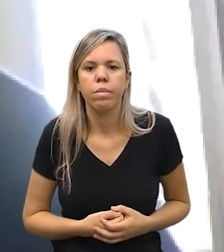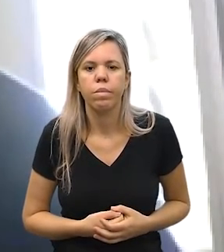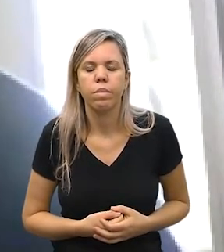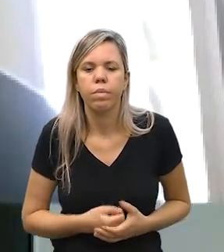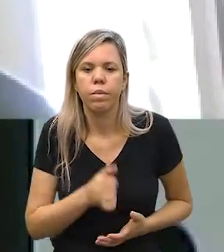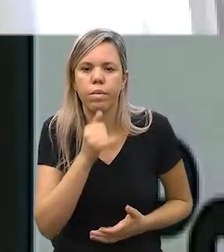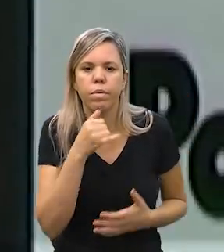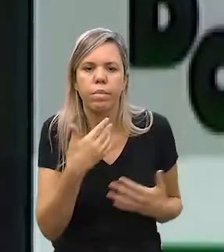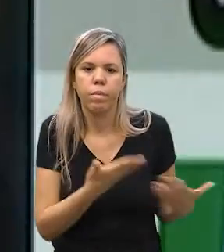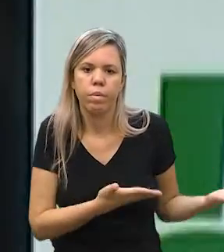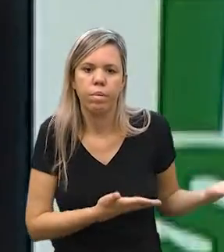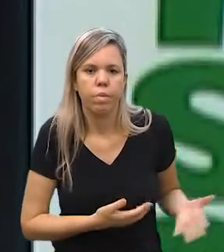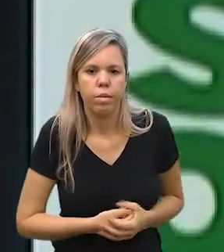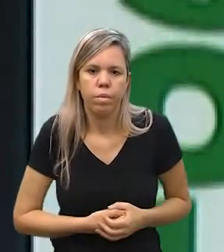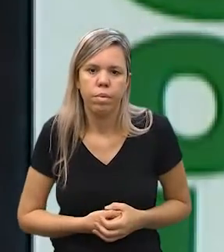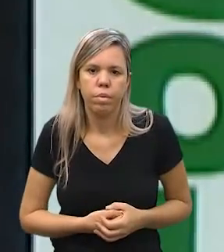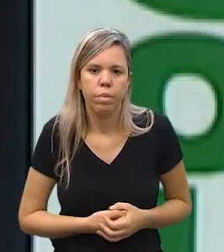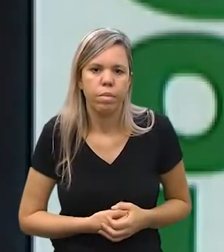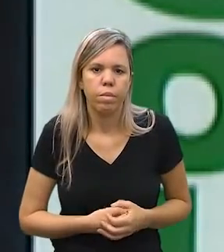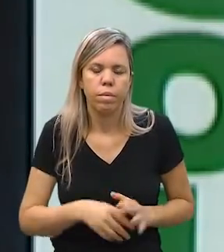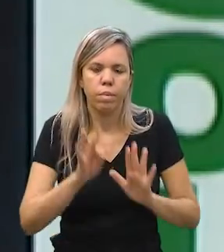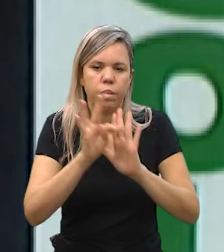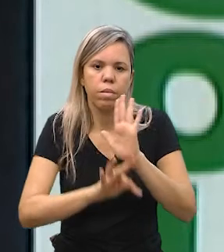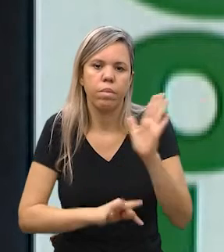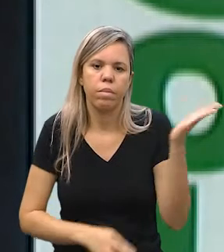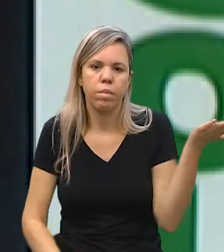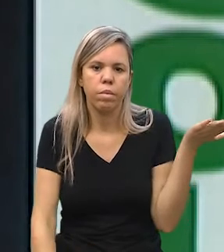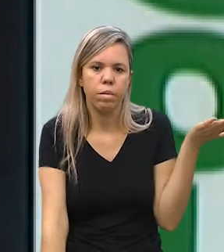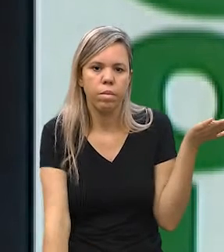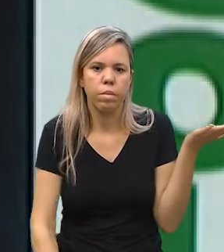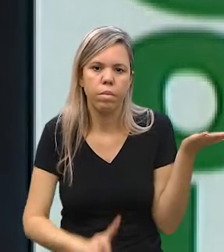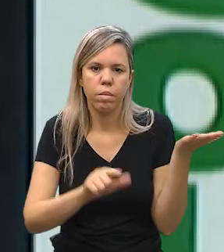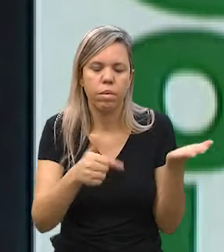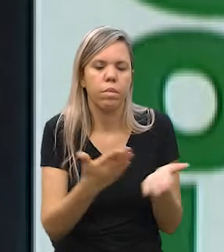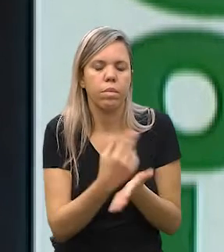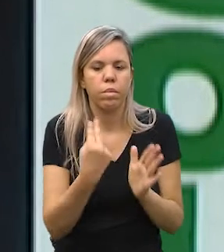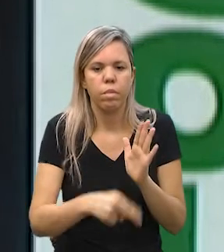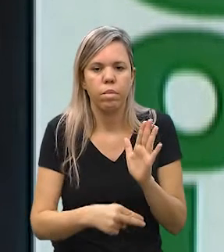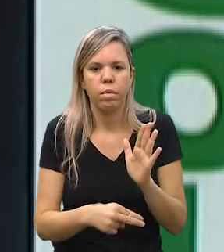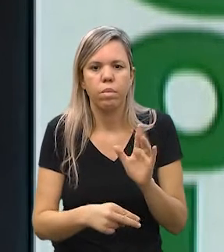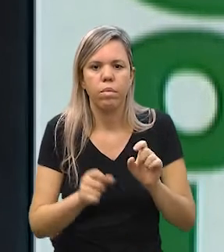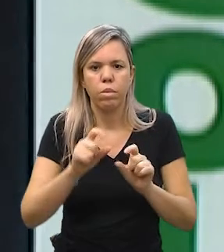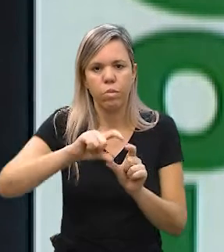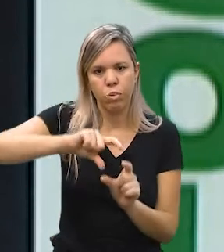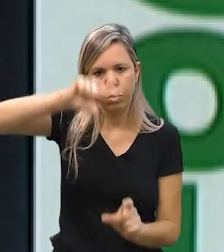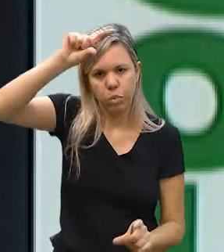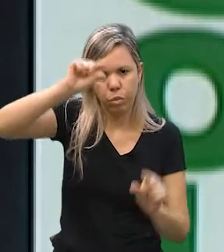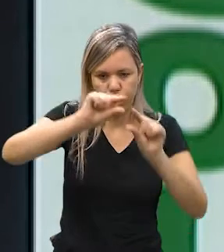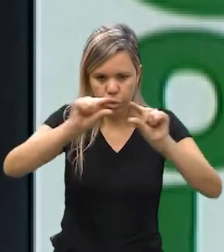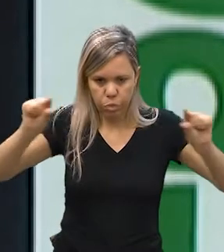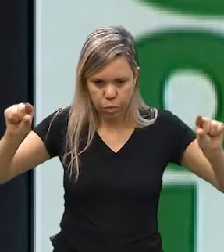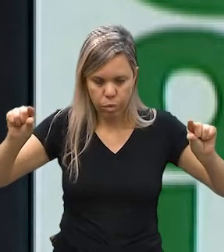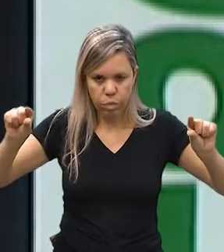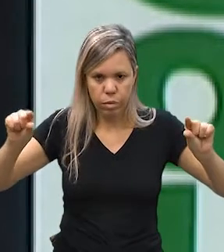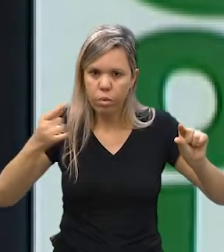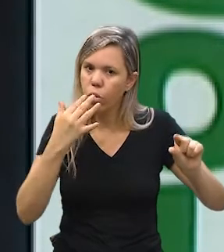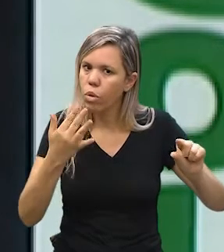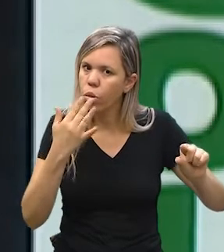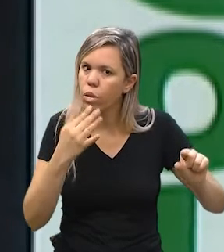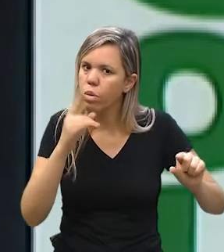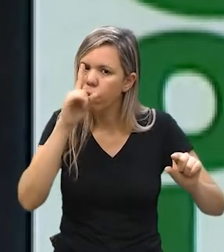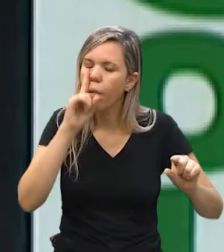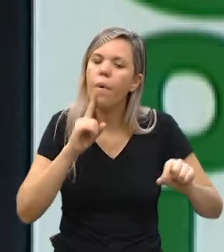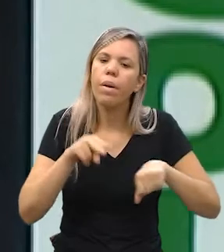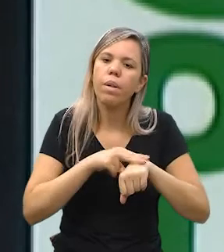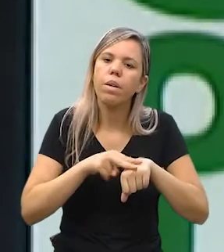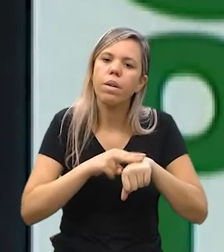que são os textos, né, o nome do livro, na horizontal e vertical, nas cores rosa e